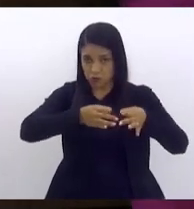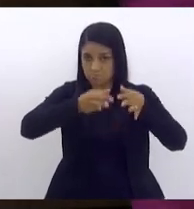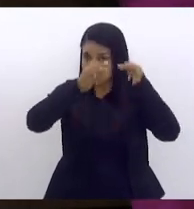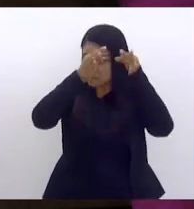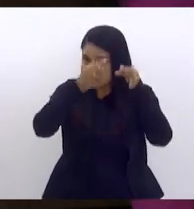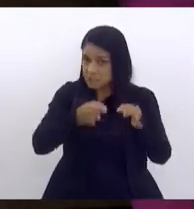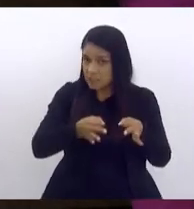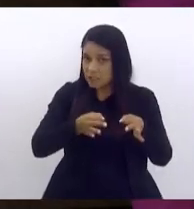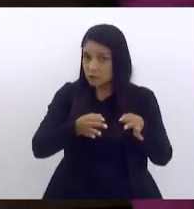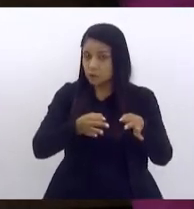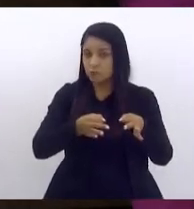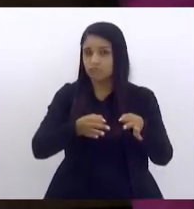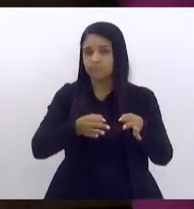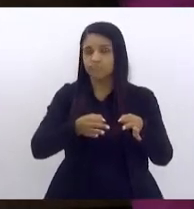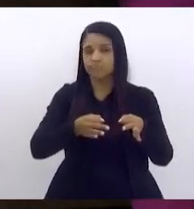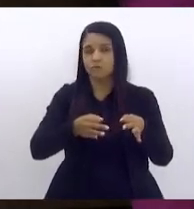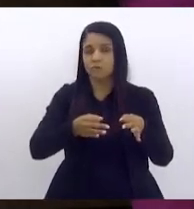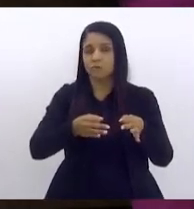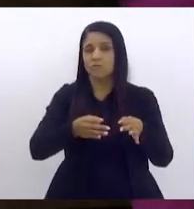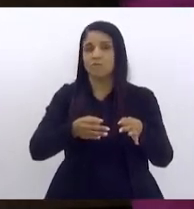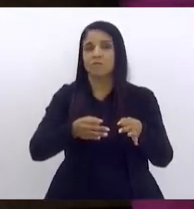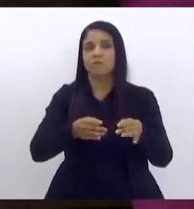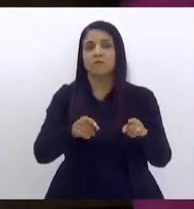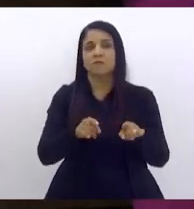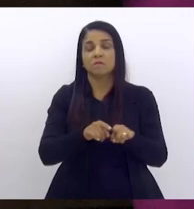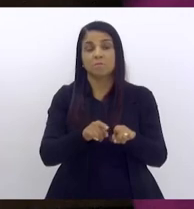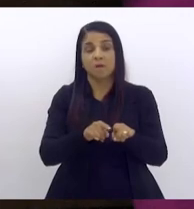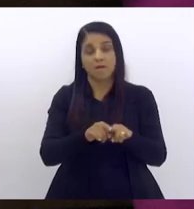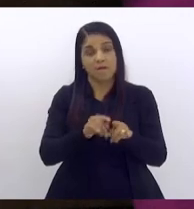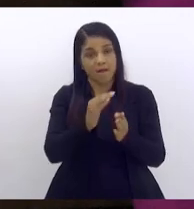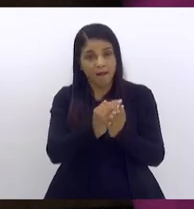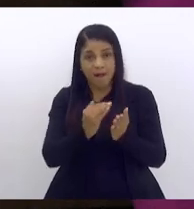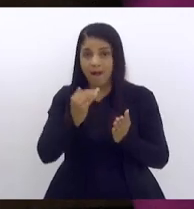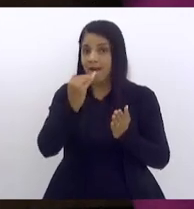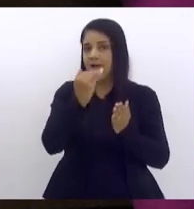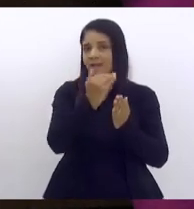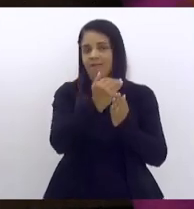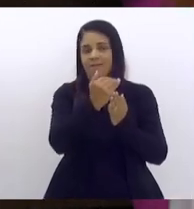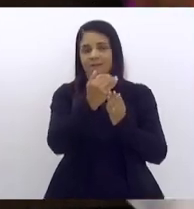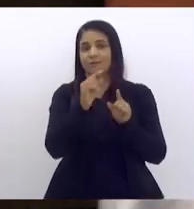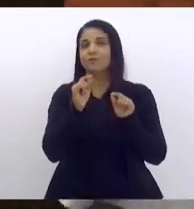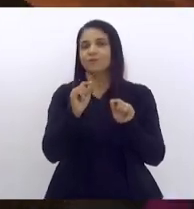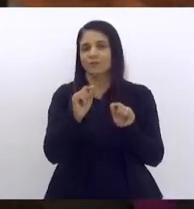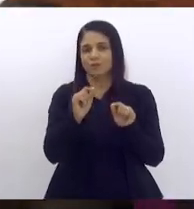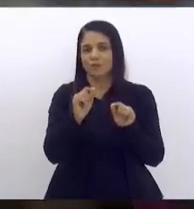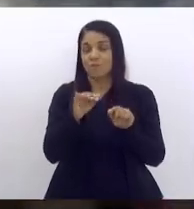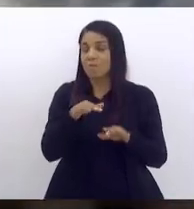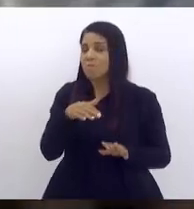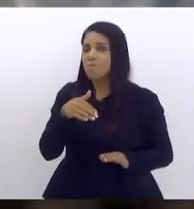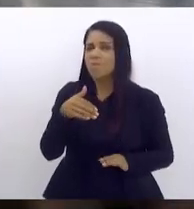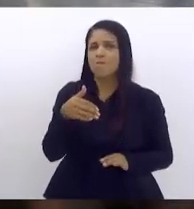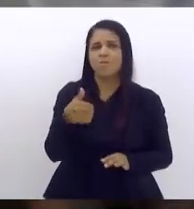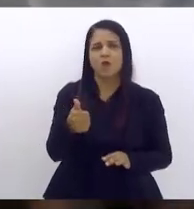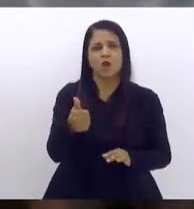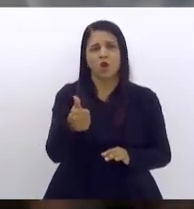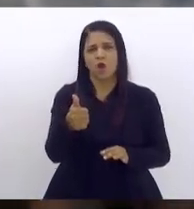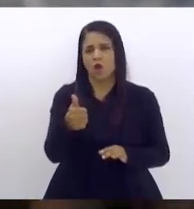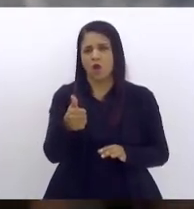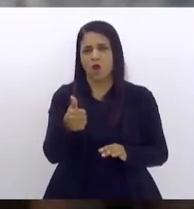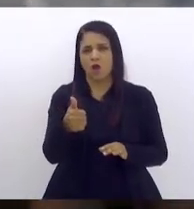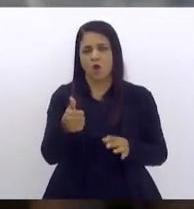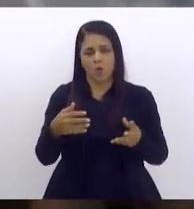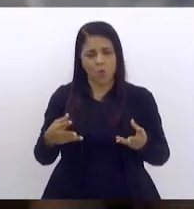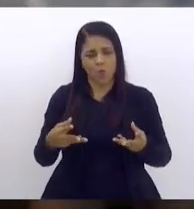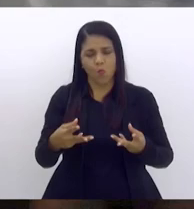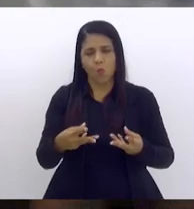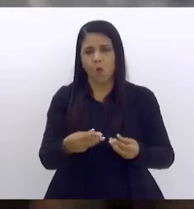correta, honesta e competente, e além, fazendo o melhor, procurando a melhor qualidade